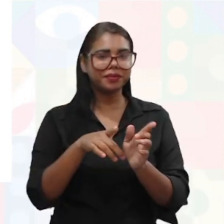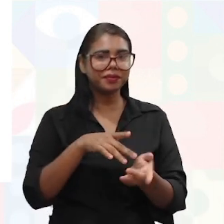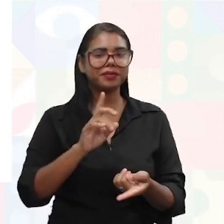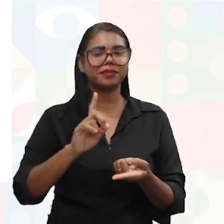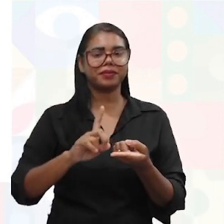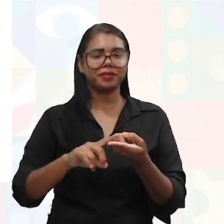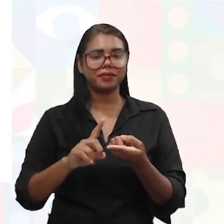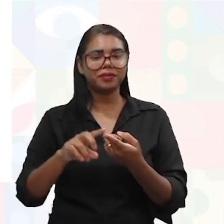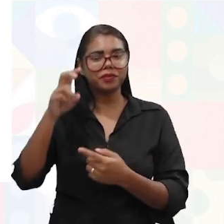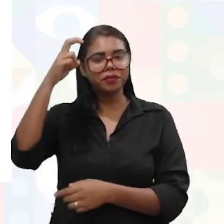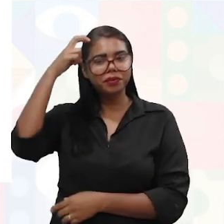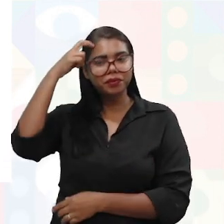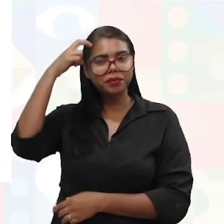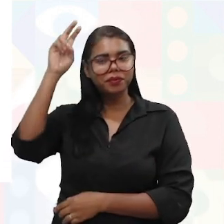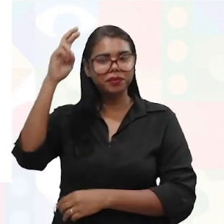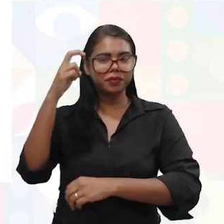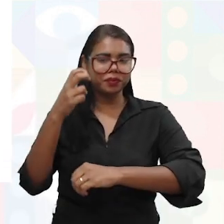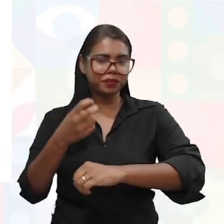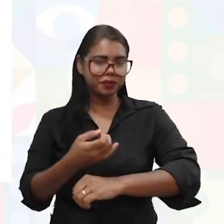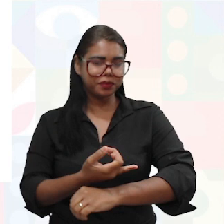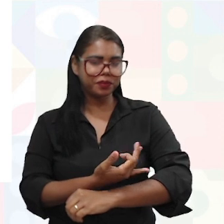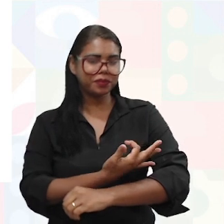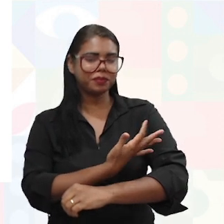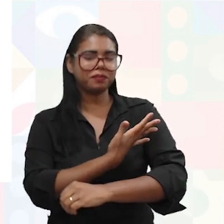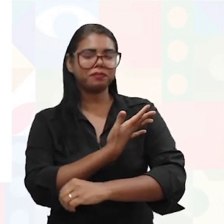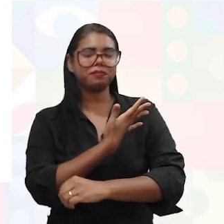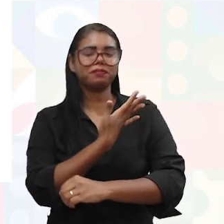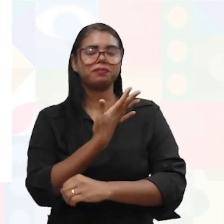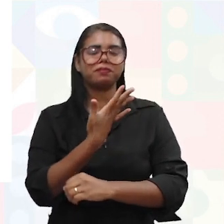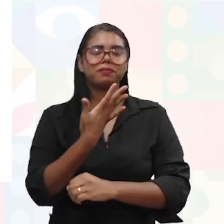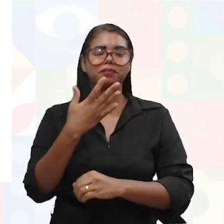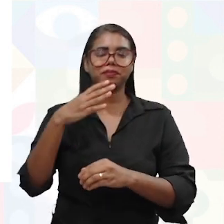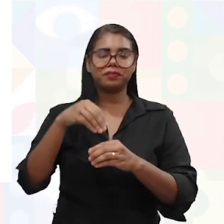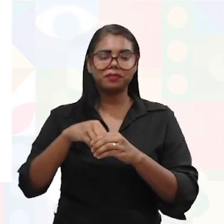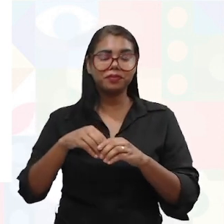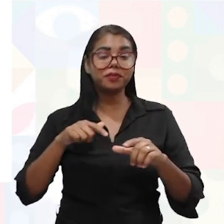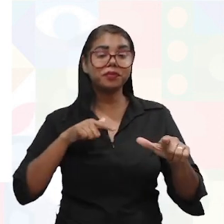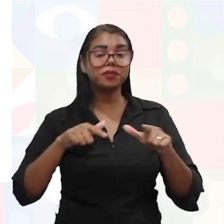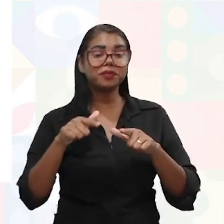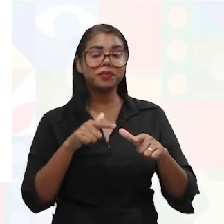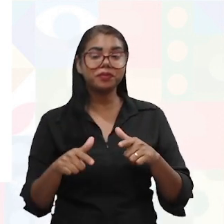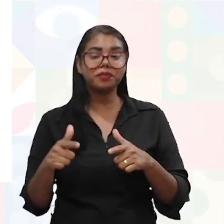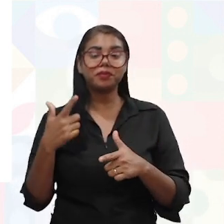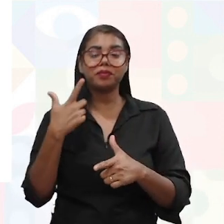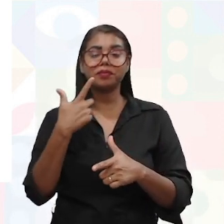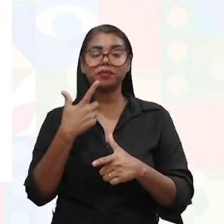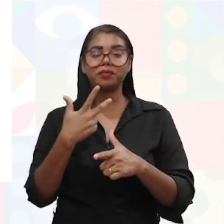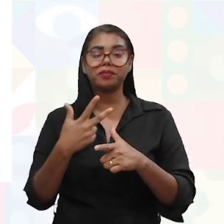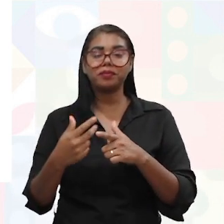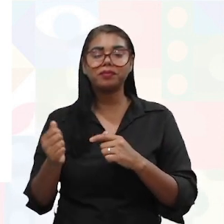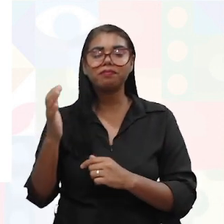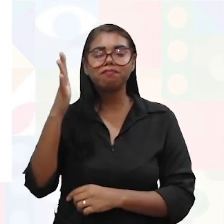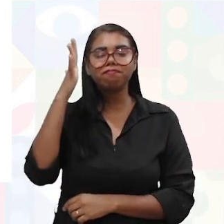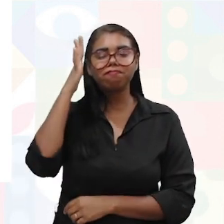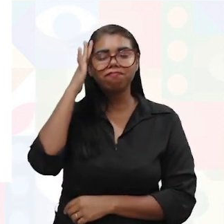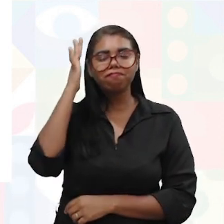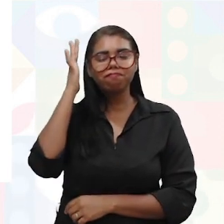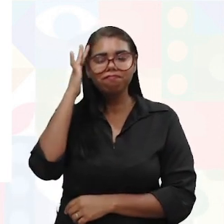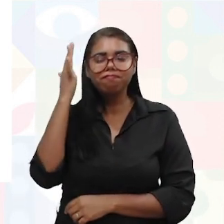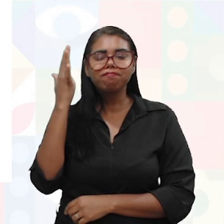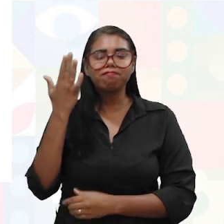área da Inteligência Emocional trata que no trabalho é quando a gente consegue entender e lidar com nossas